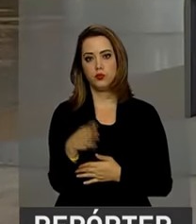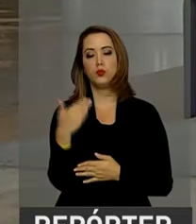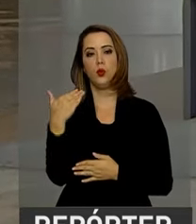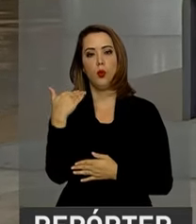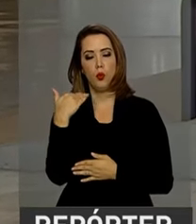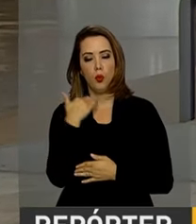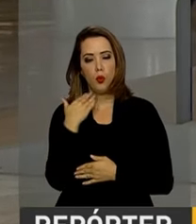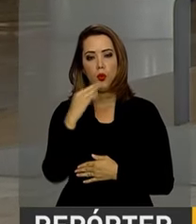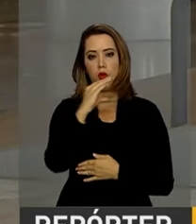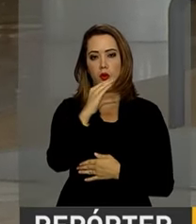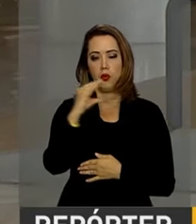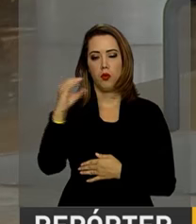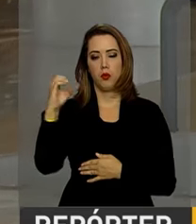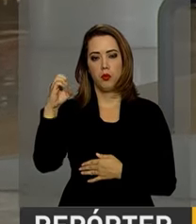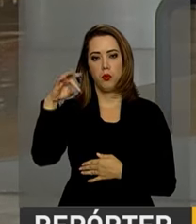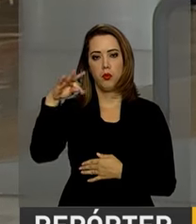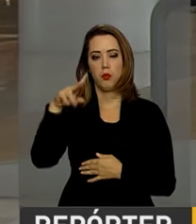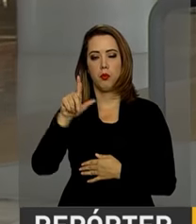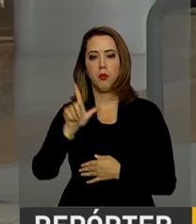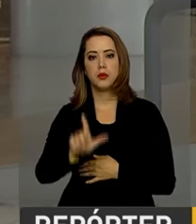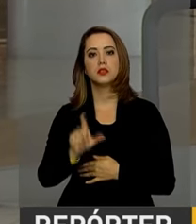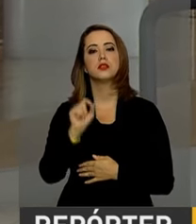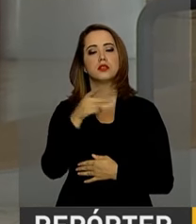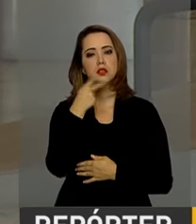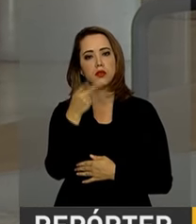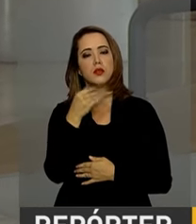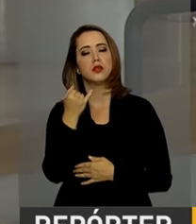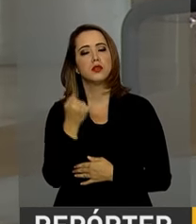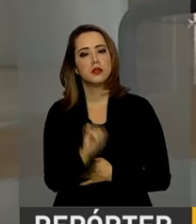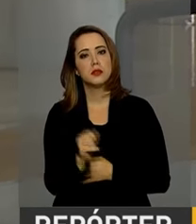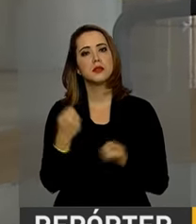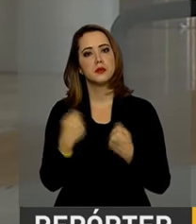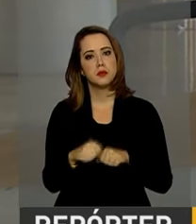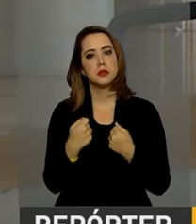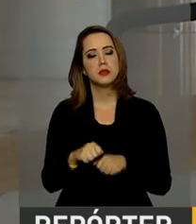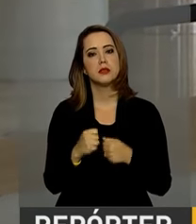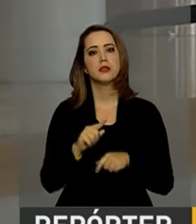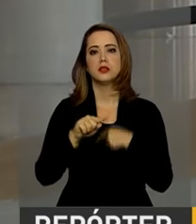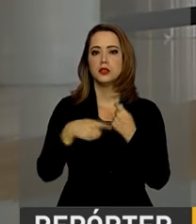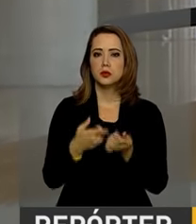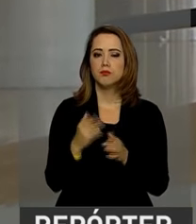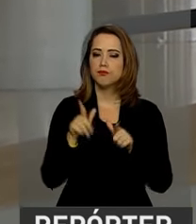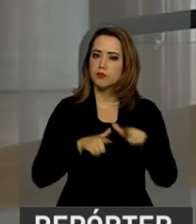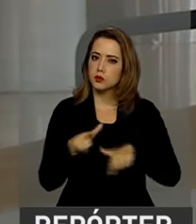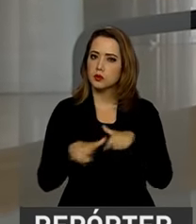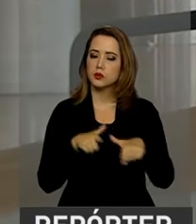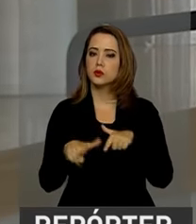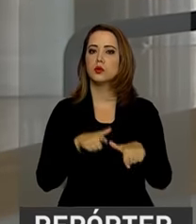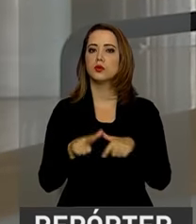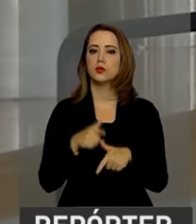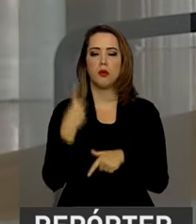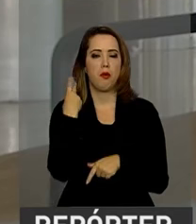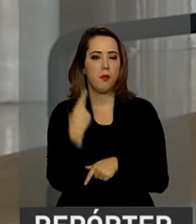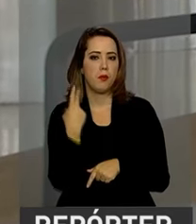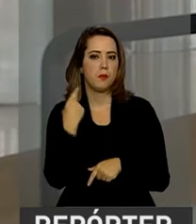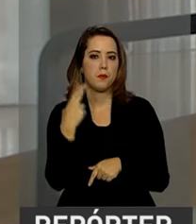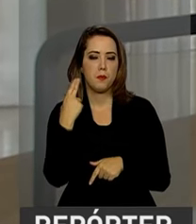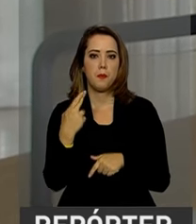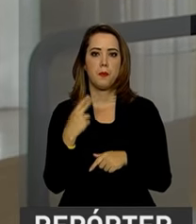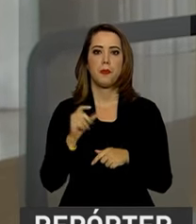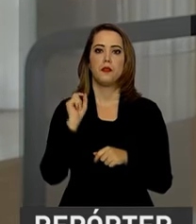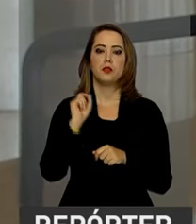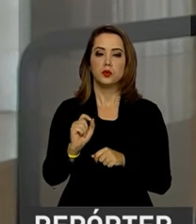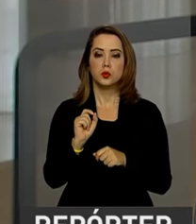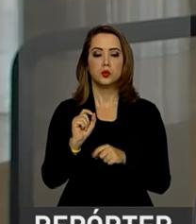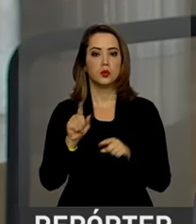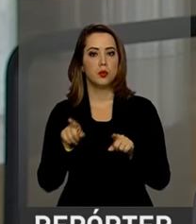informou que caso necessário vai adotar medidas para manter o funcionamento normal dos mercados financeiro e cambial. De acordo com o